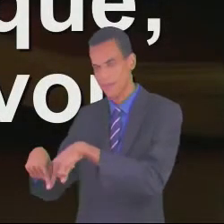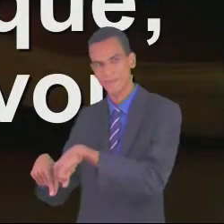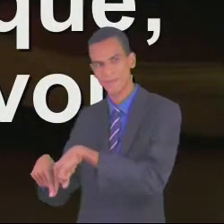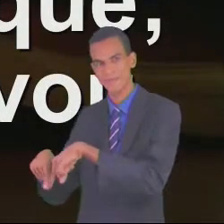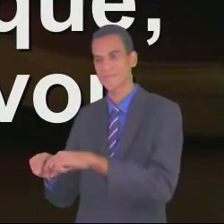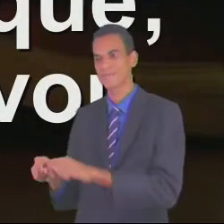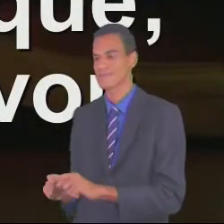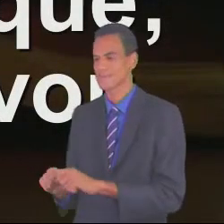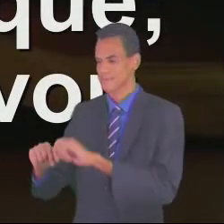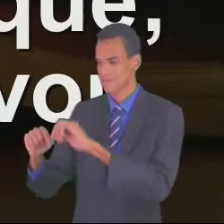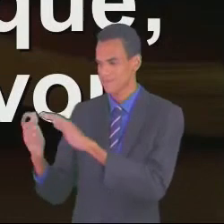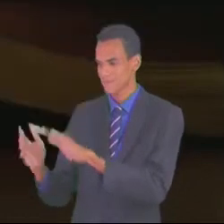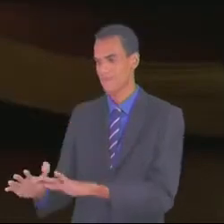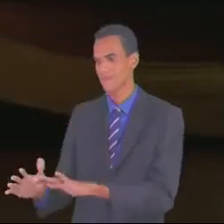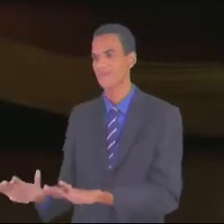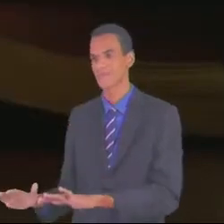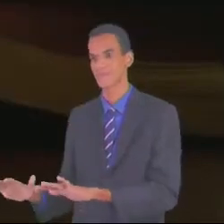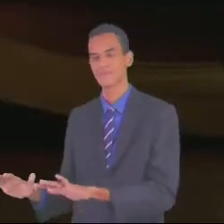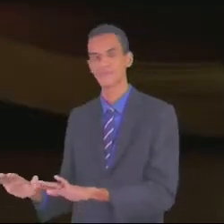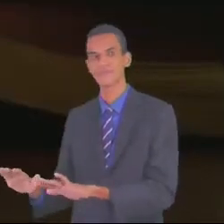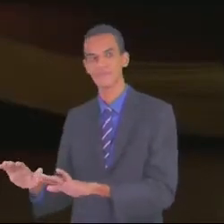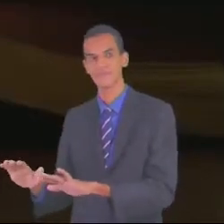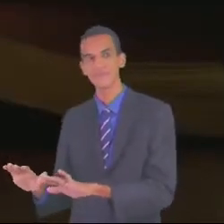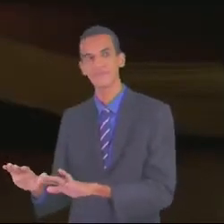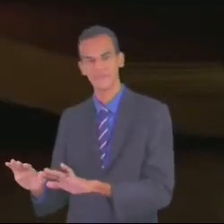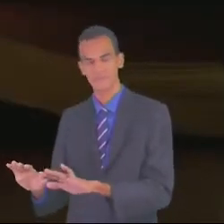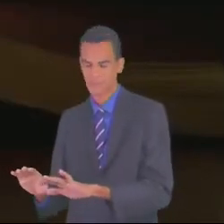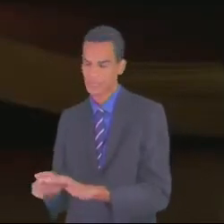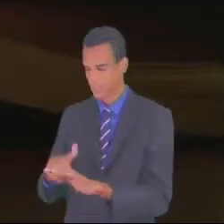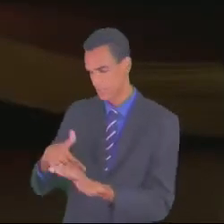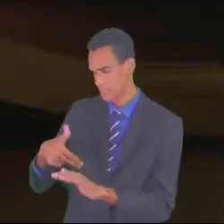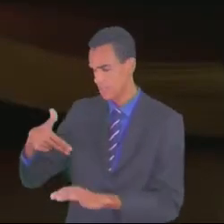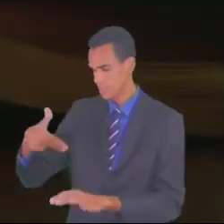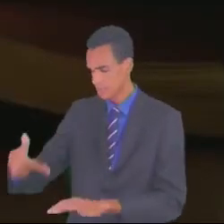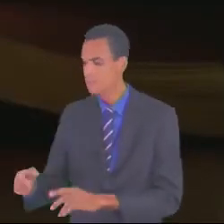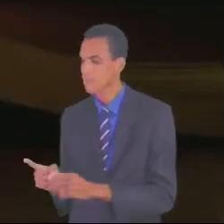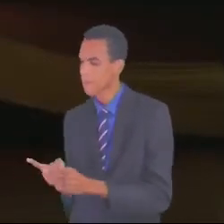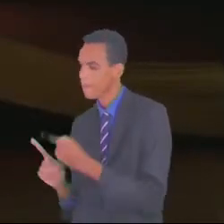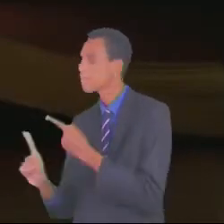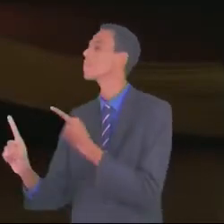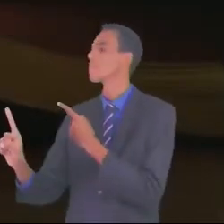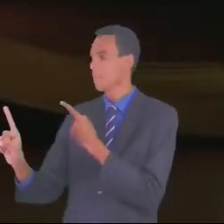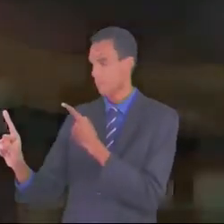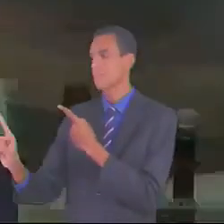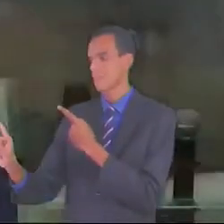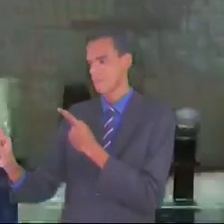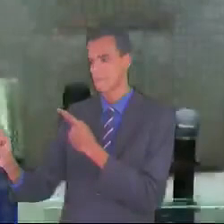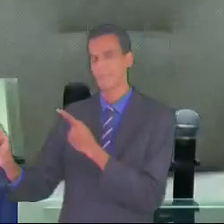mas enquanto eu vou, desce outro antes de mim.